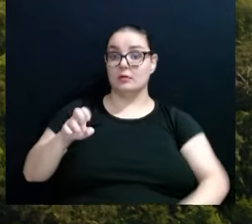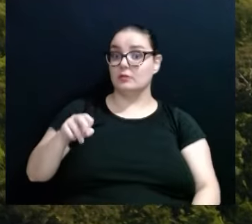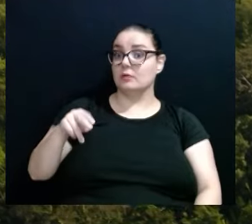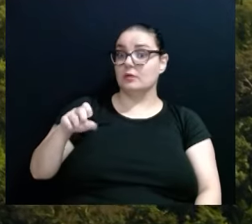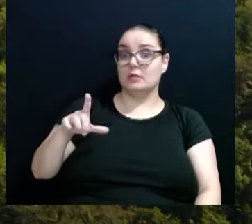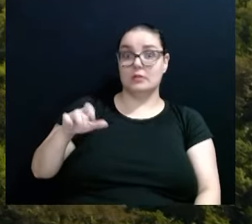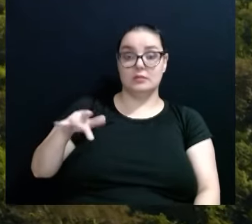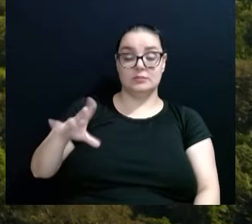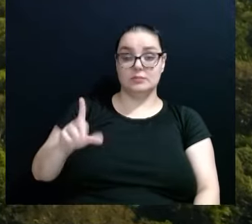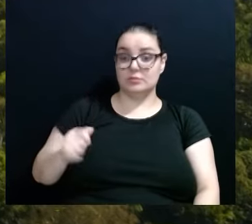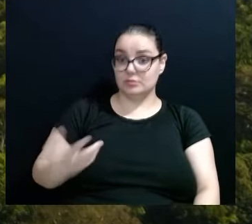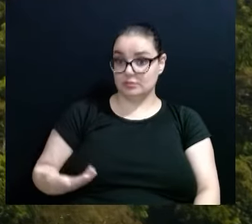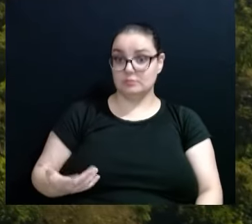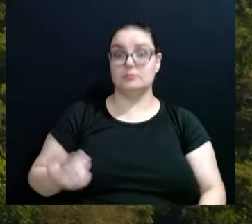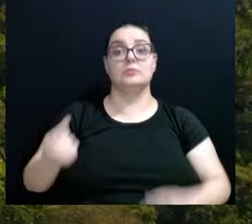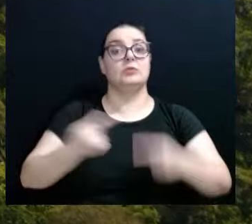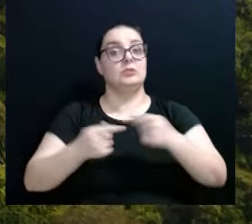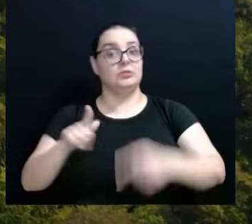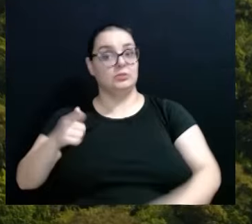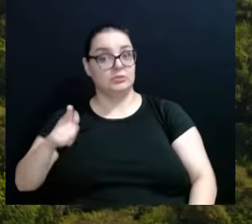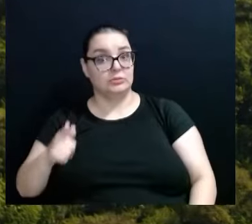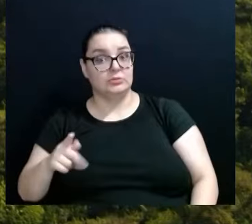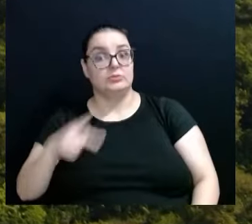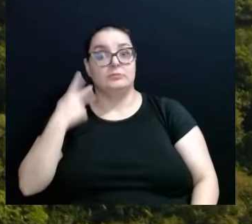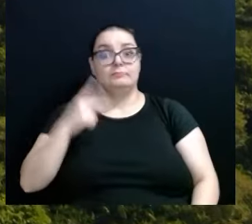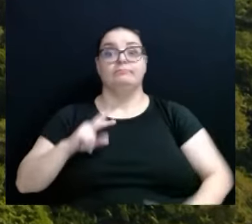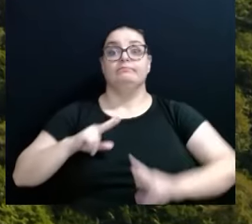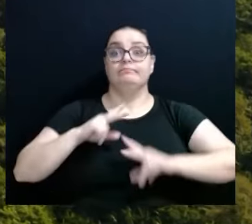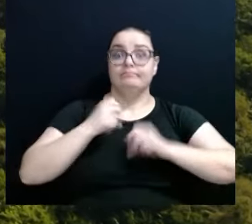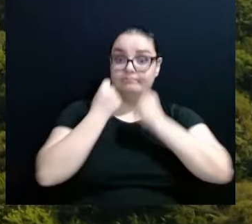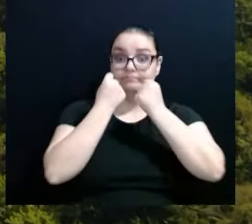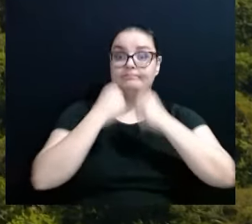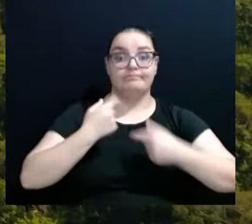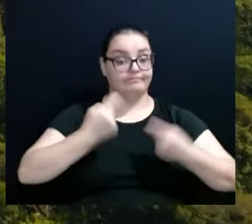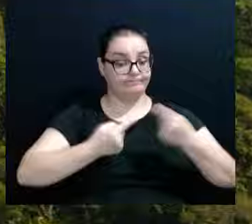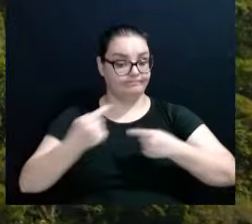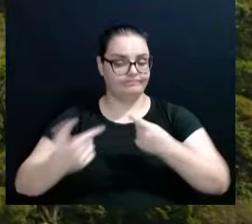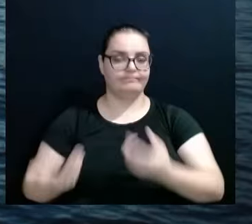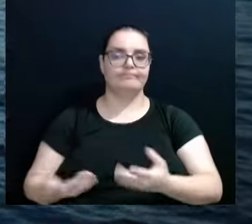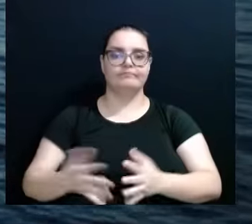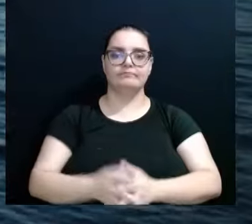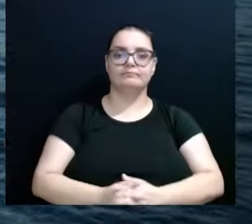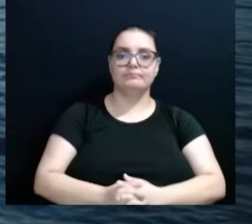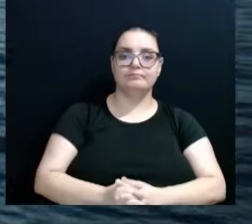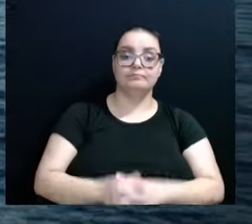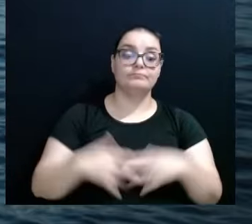gelo na Groenlândia, por exemplo, que está numa discussão geopolítica muito forte, né?